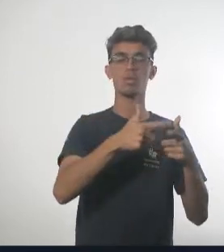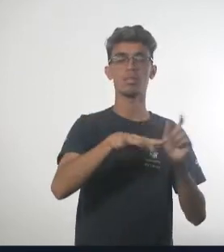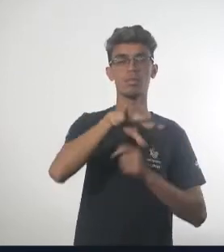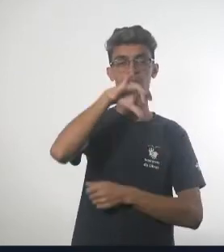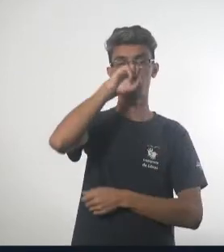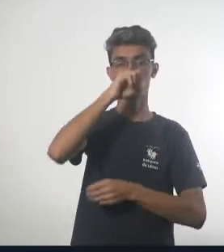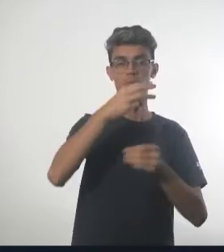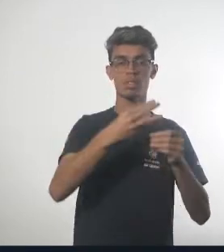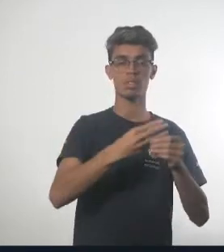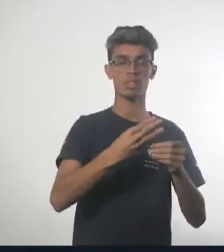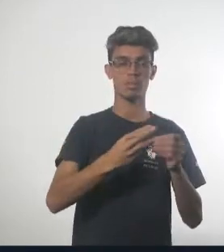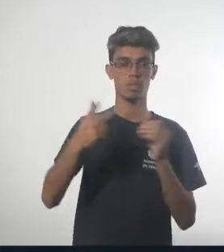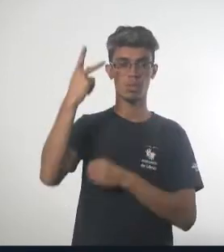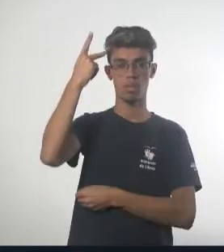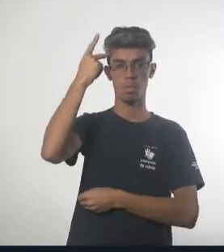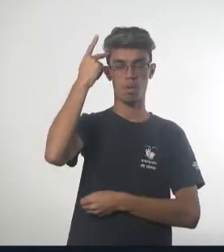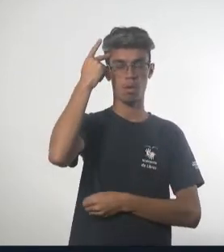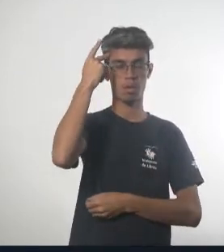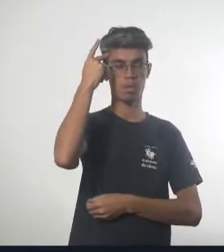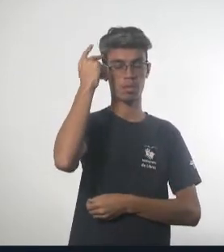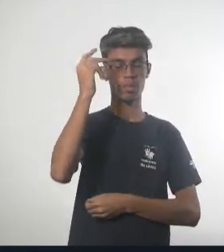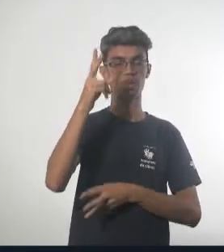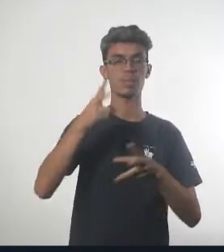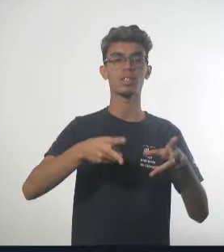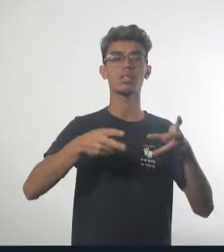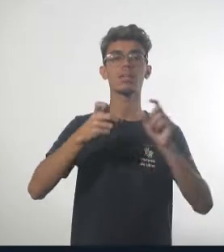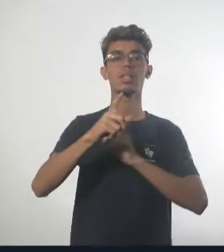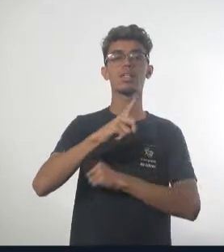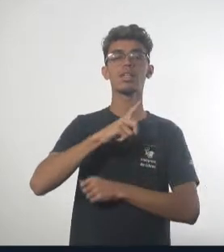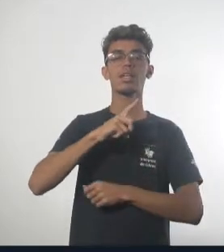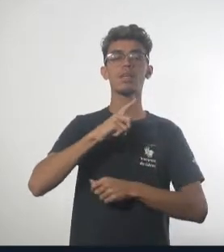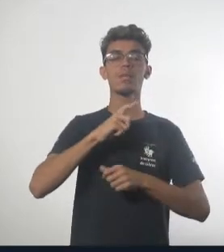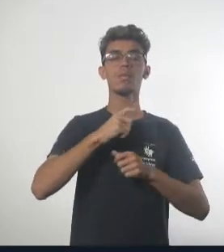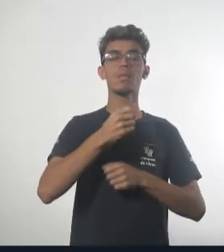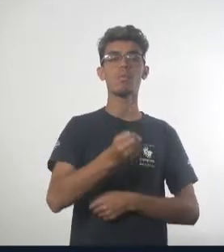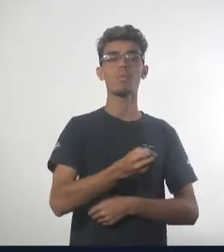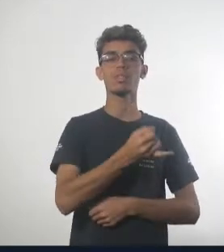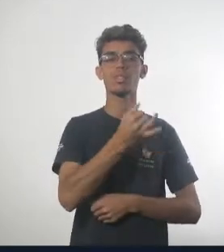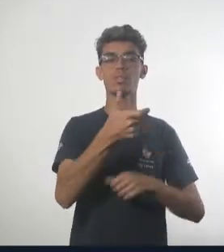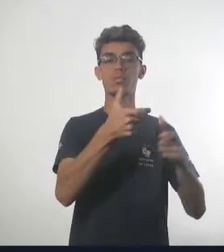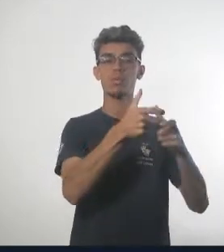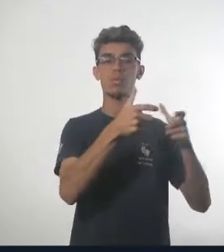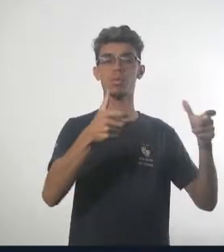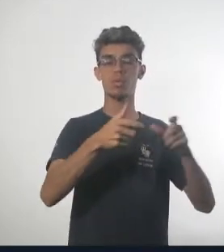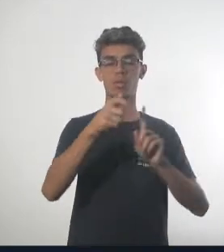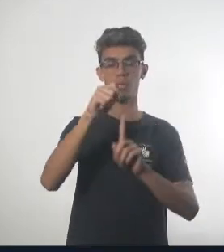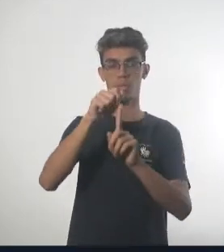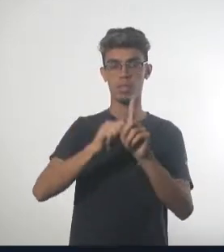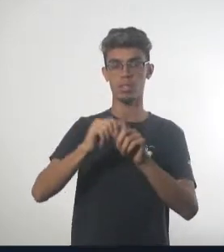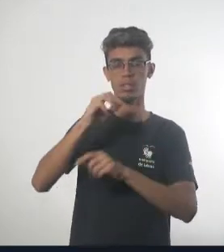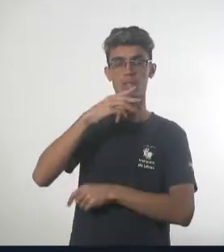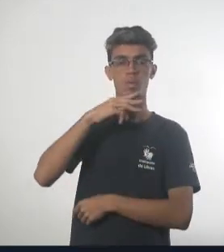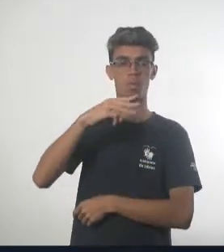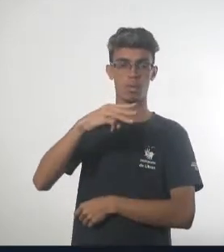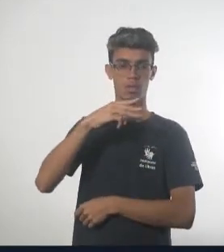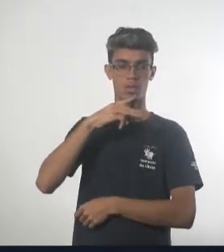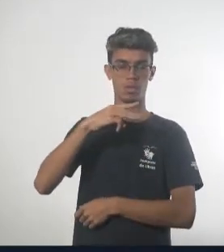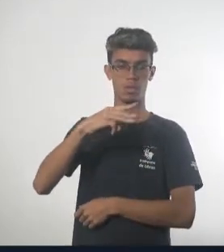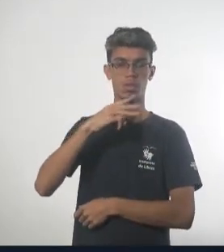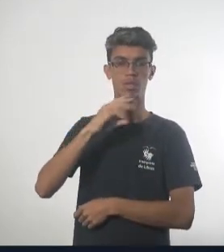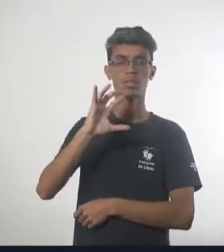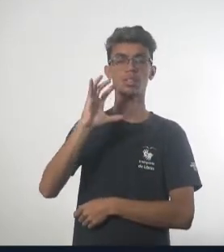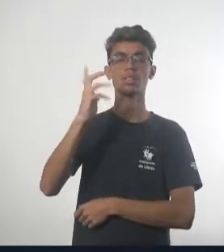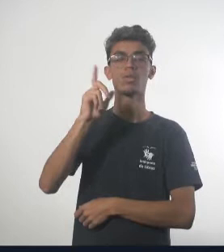São Paulo. Nós observamos que tivemos aí um pico em relação a essa letalidade no mês de março, né, que aconteceu durante o